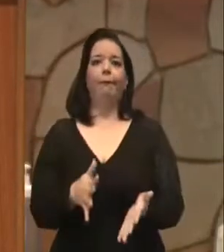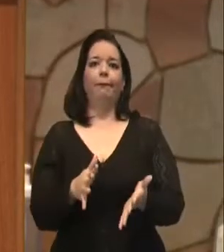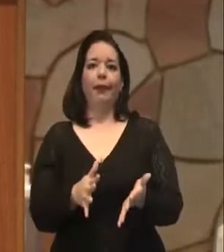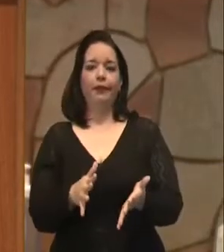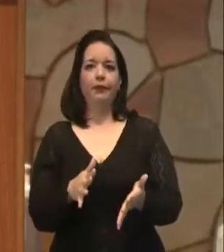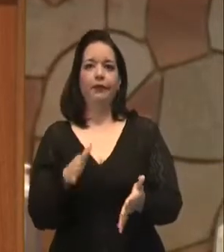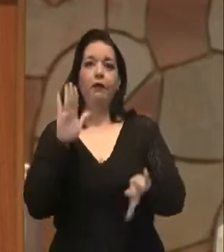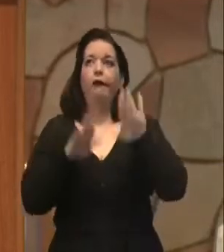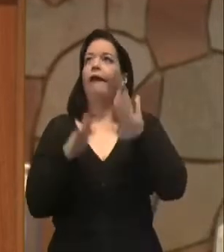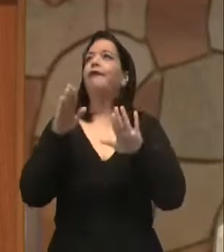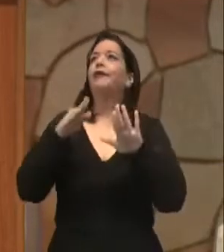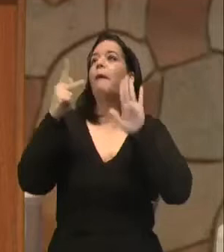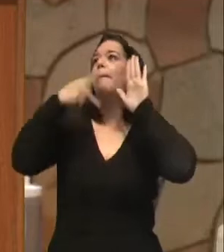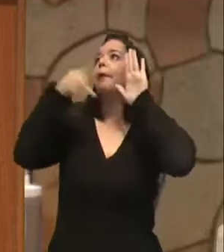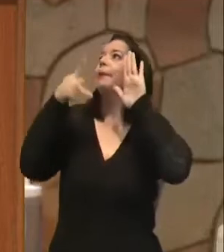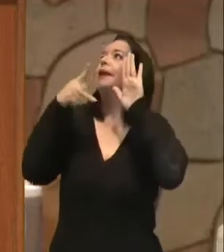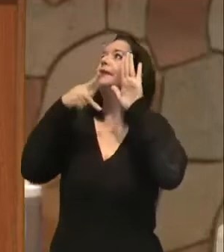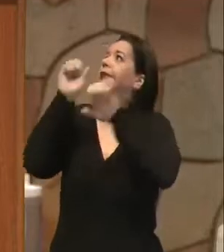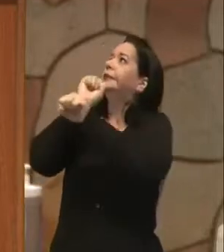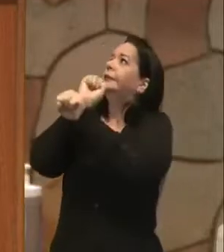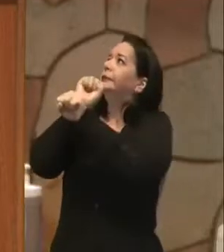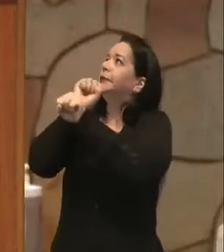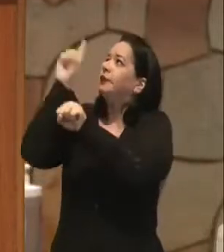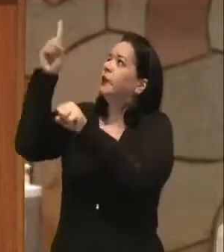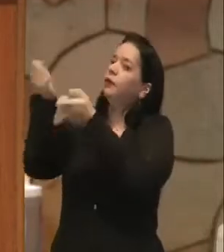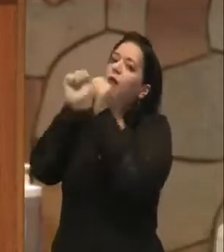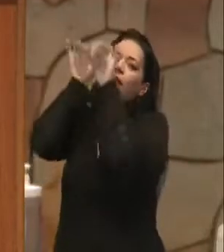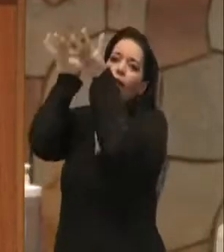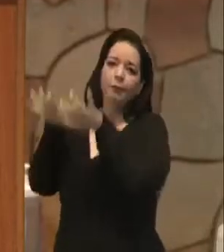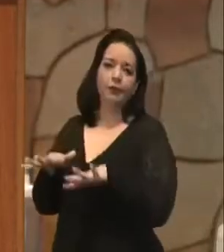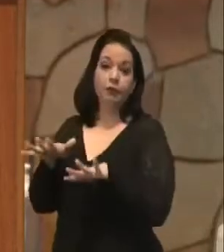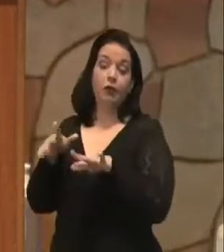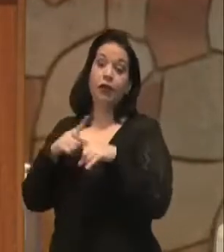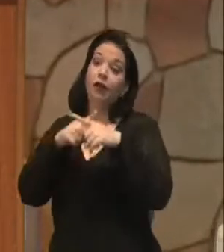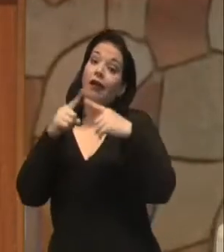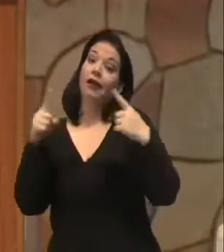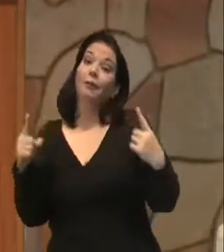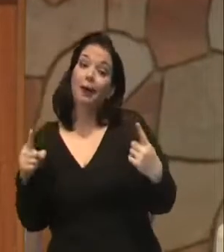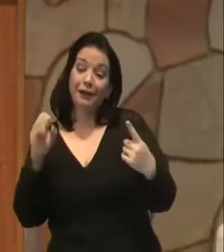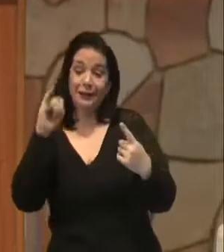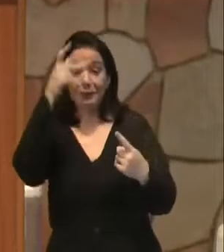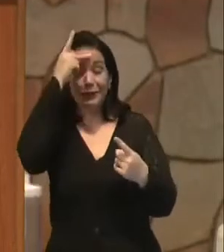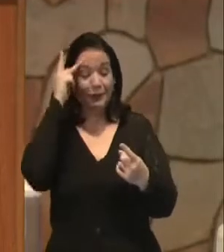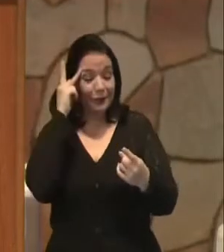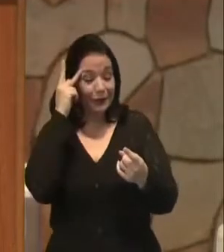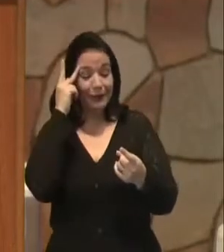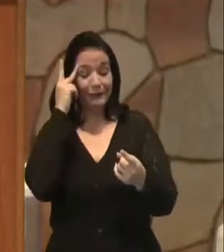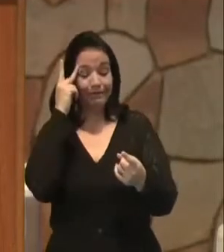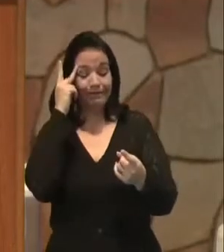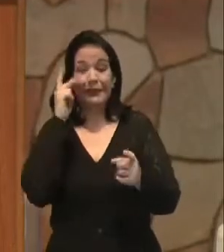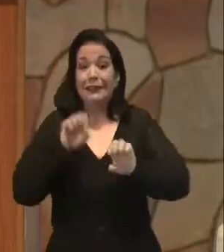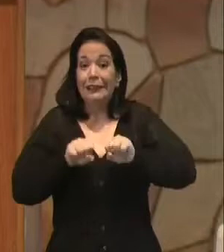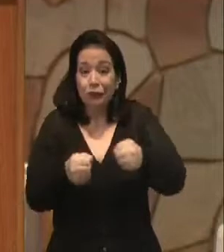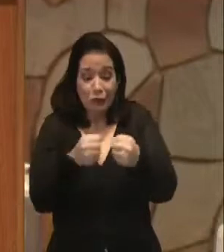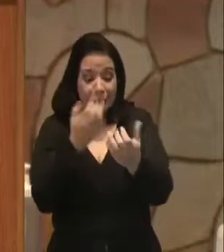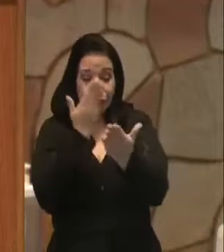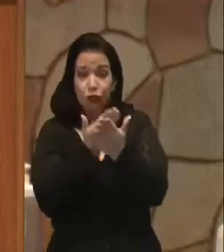em compreender a verdade da palavra de Deus, em absorver, internalizar,